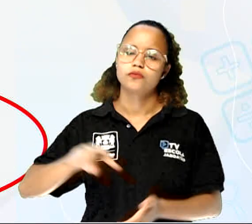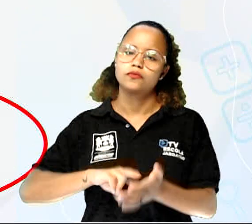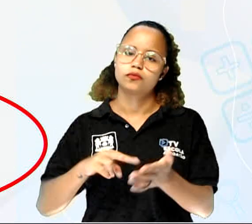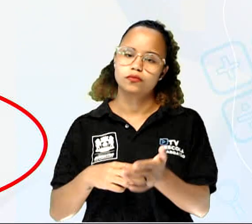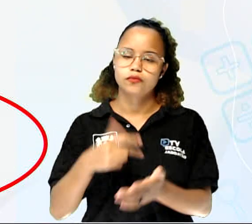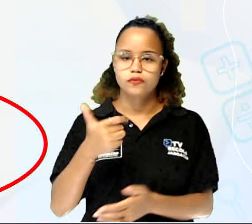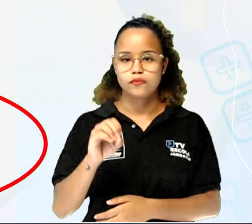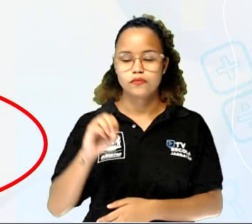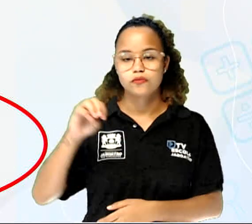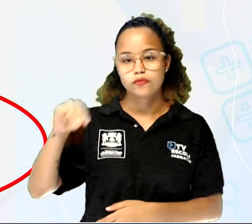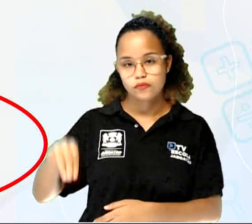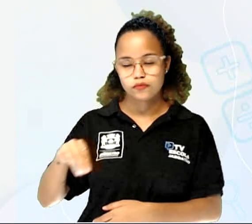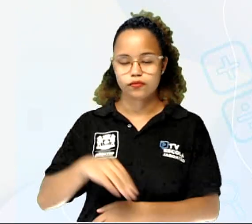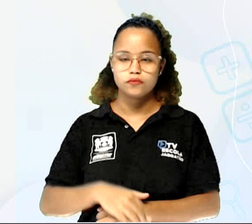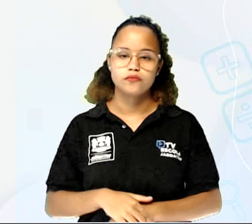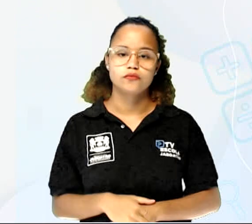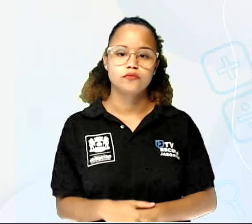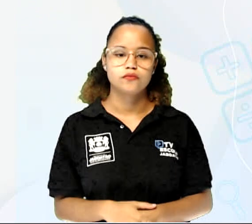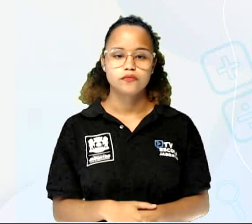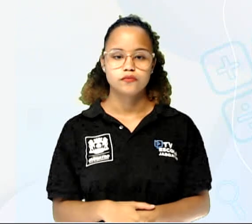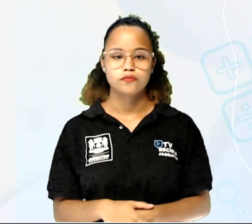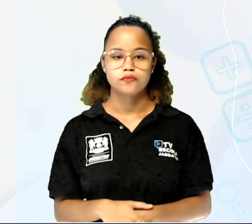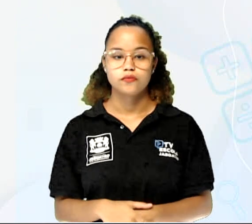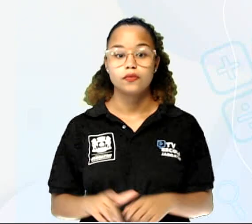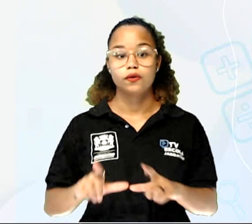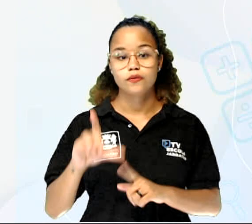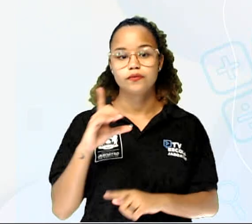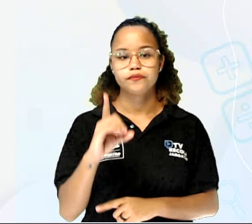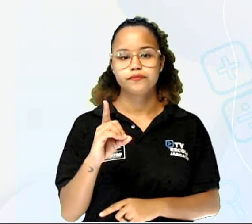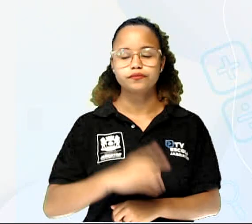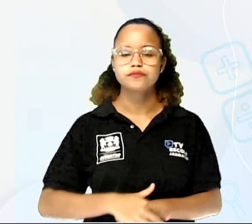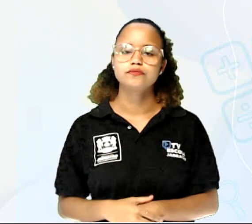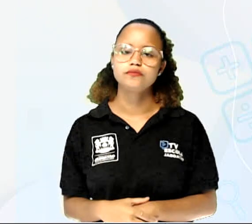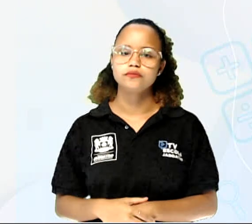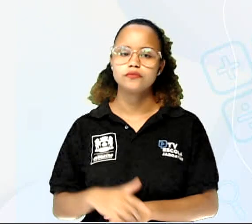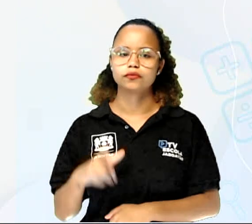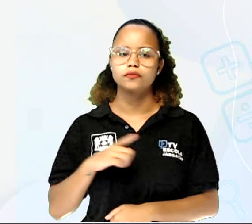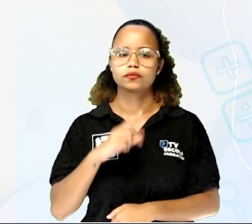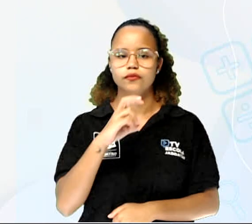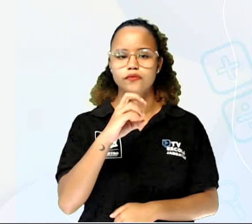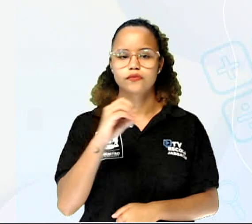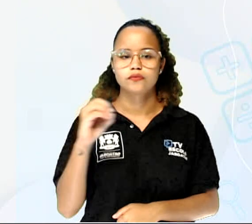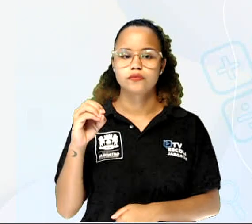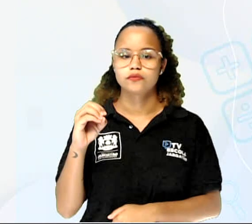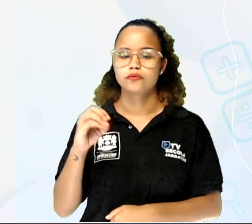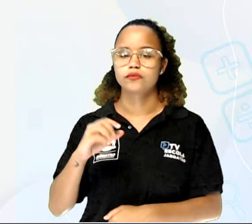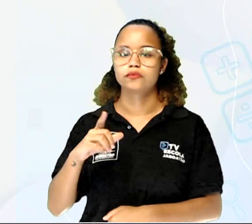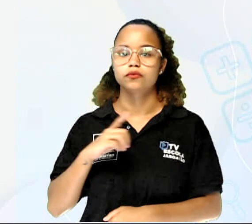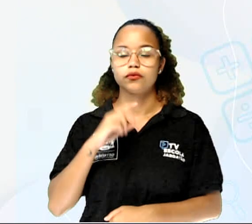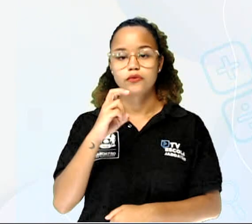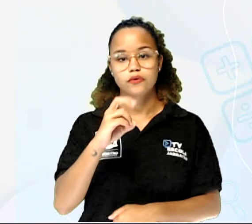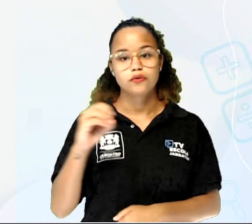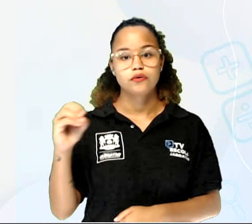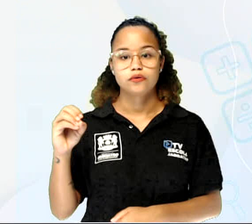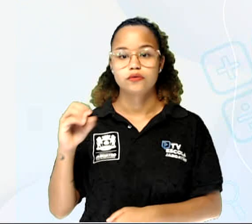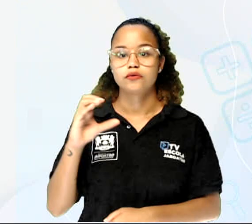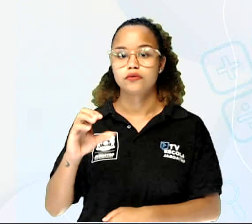a 10 metros. A letra D. Eu tenho 500 hectômetros e quero